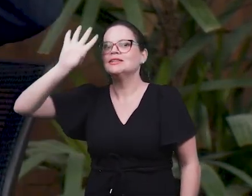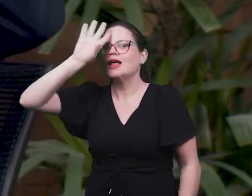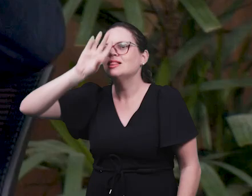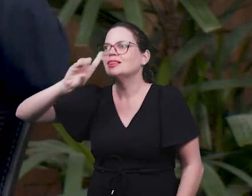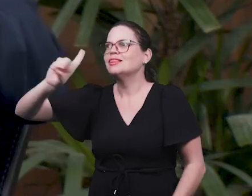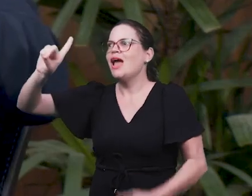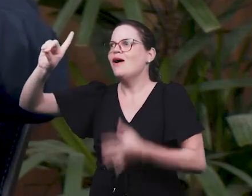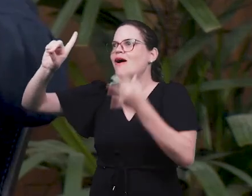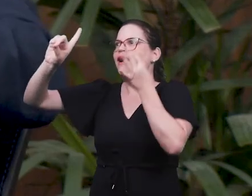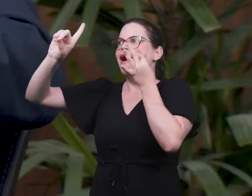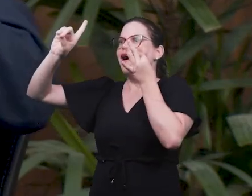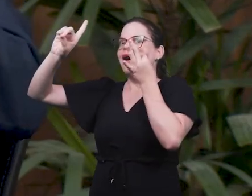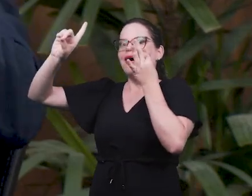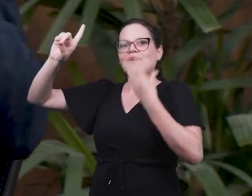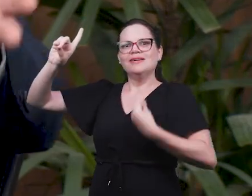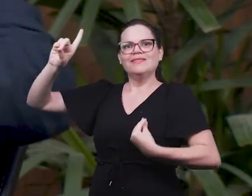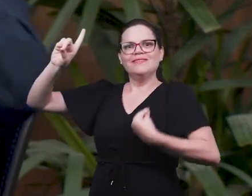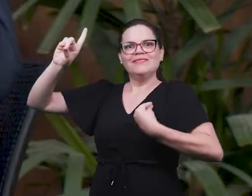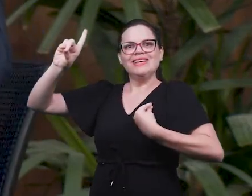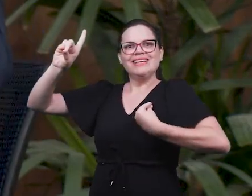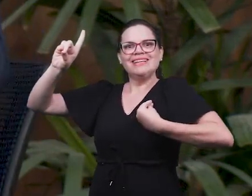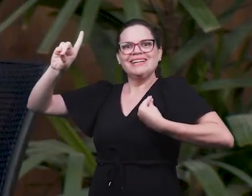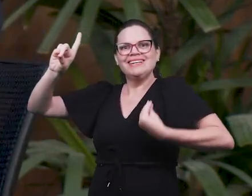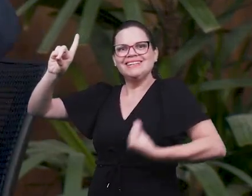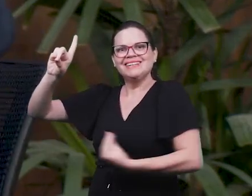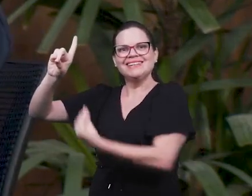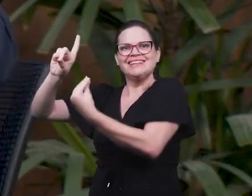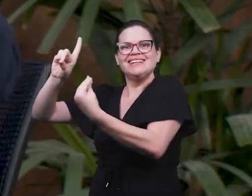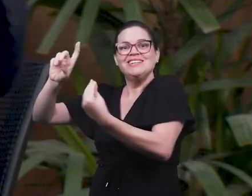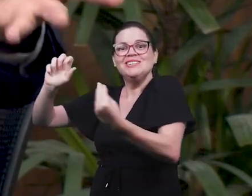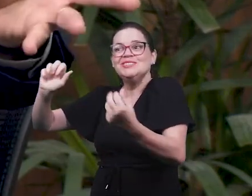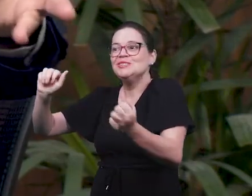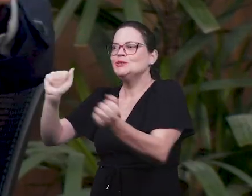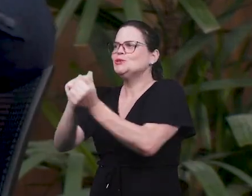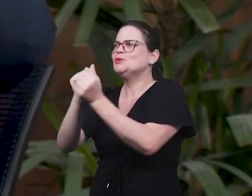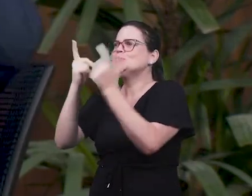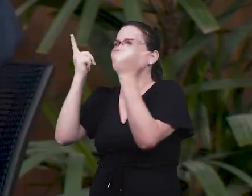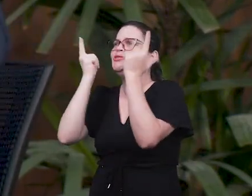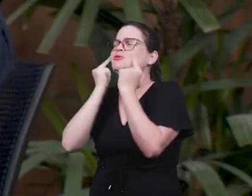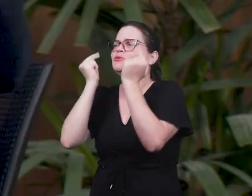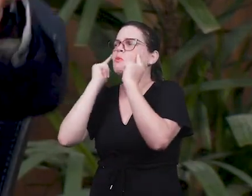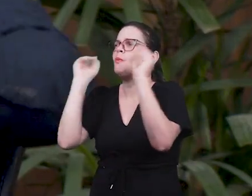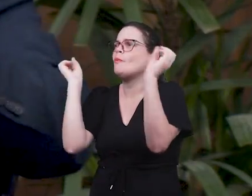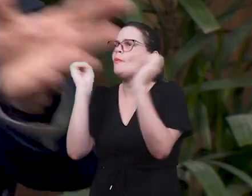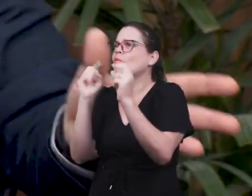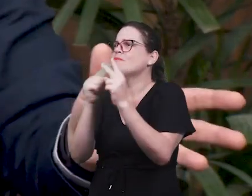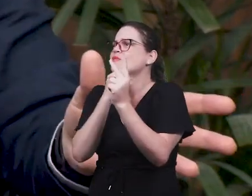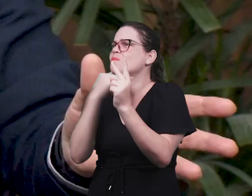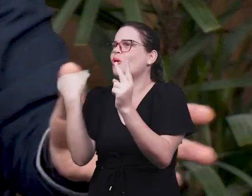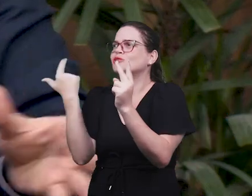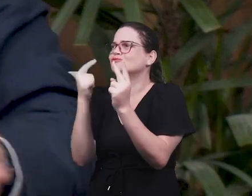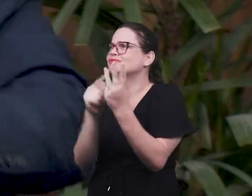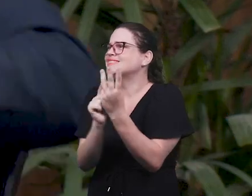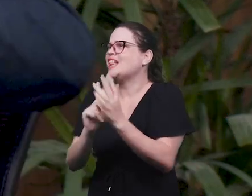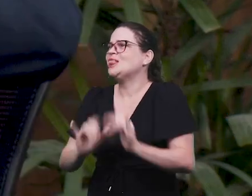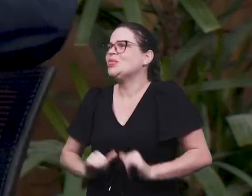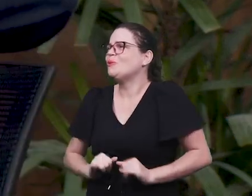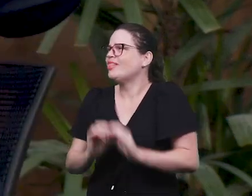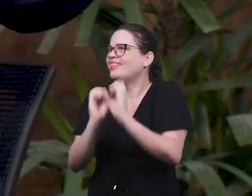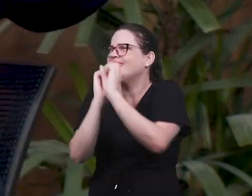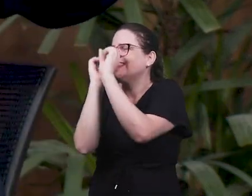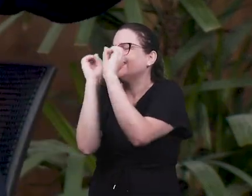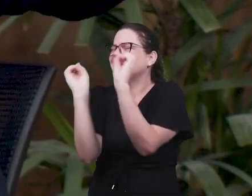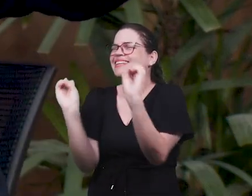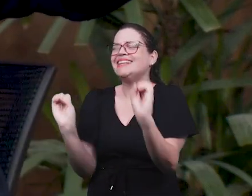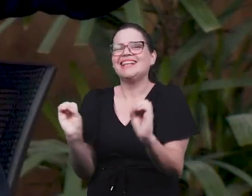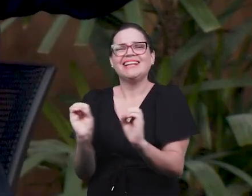vida eterna, Aleluia. Glória a Jesus. sem Deus, sem choro, sem pranto, sem morte, sem nada. Todas